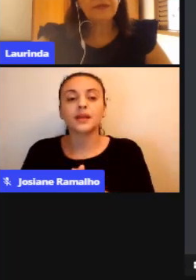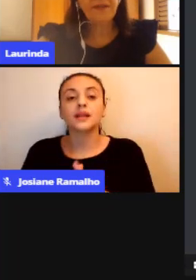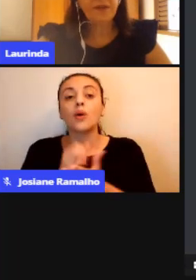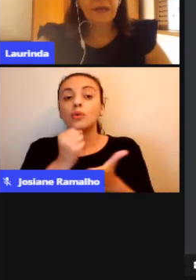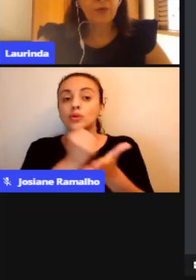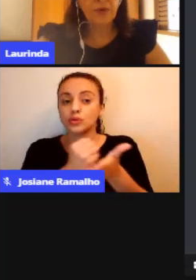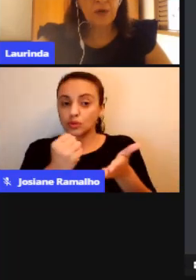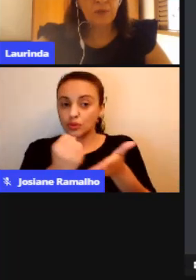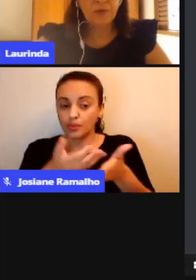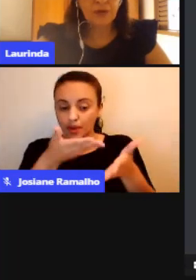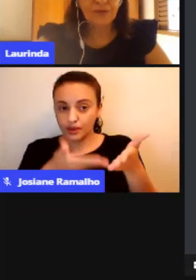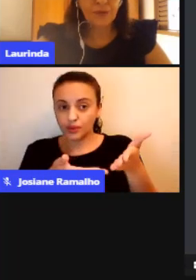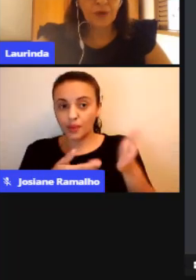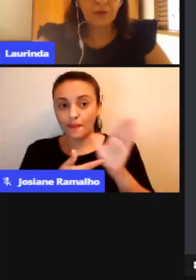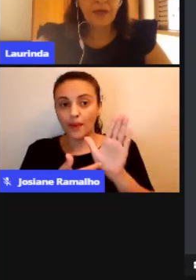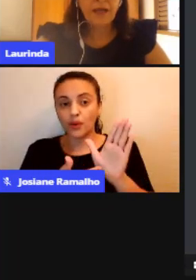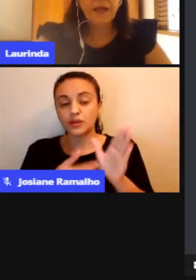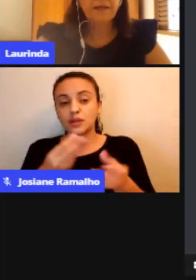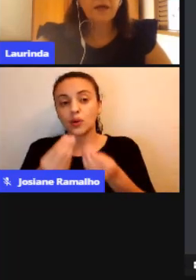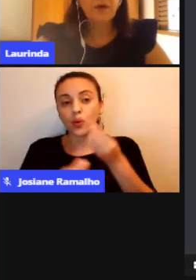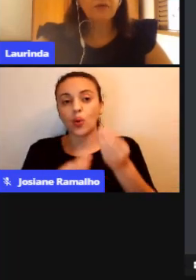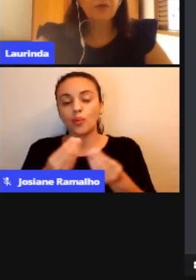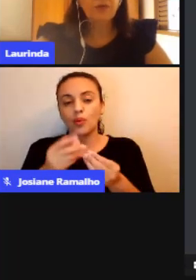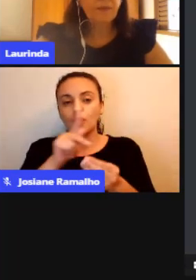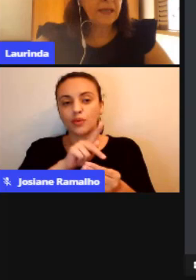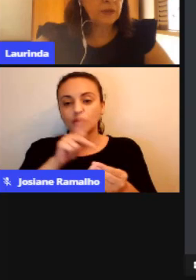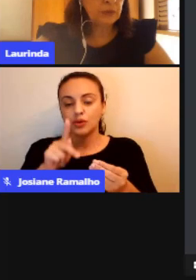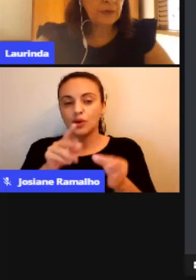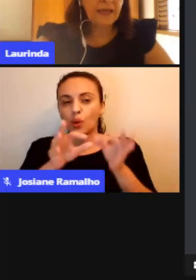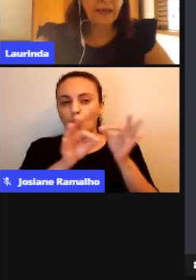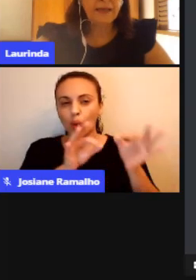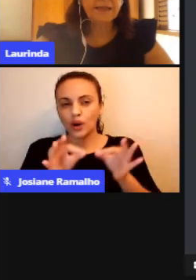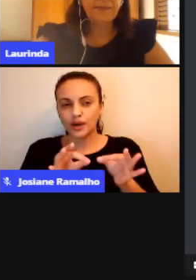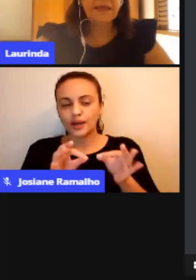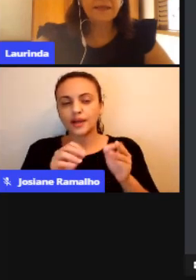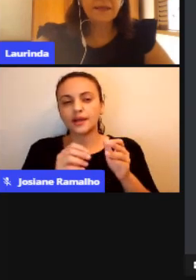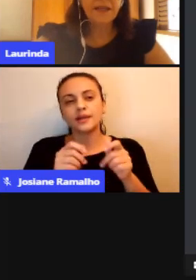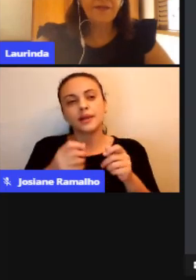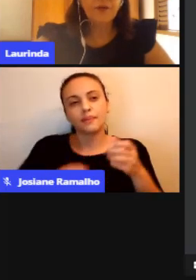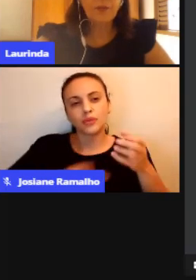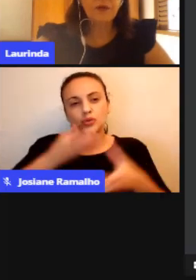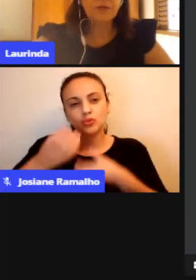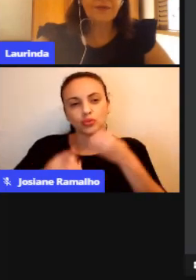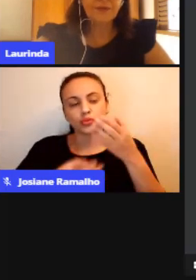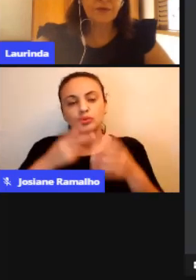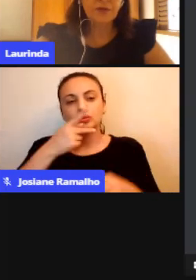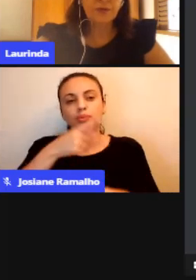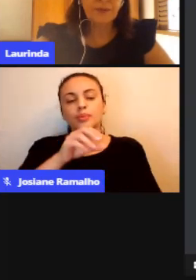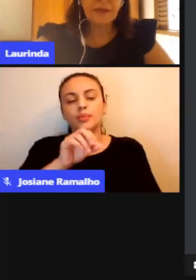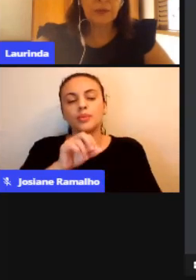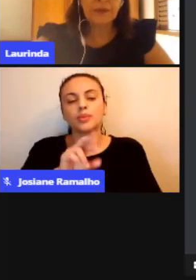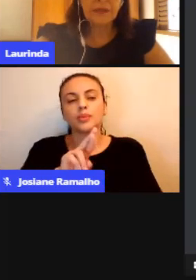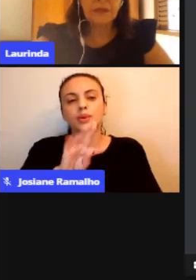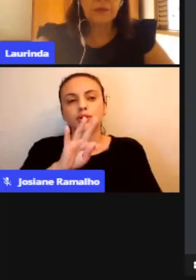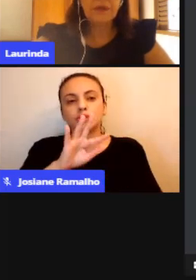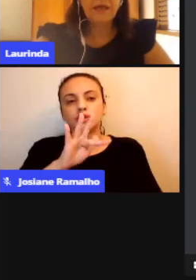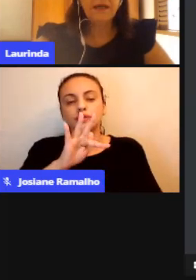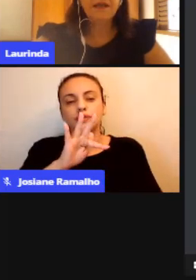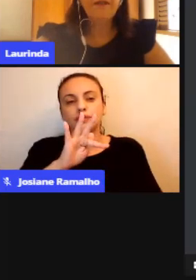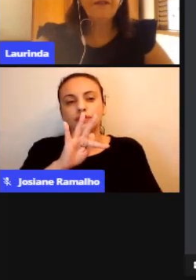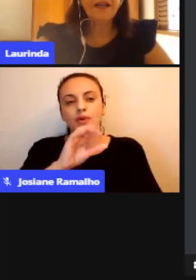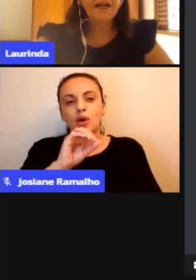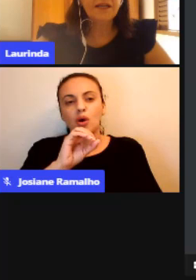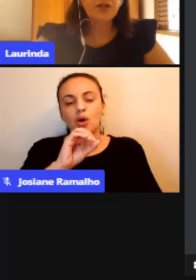o professor deve elaborar um portfólio. Então, é um documento específico para os professores do primeiro